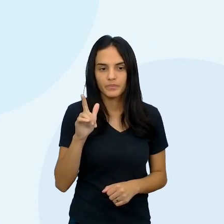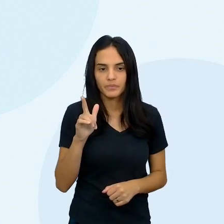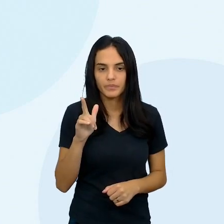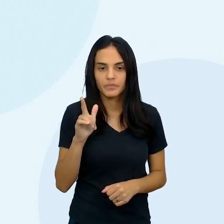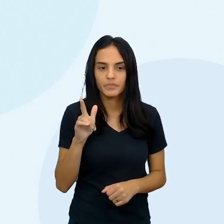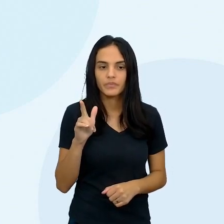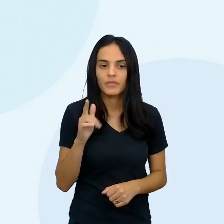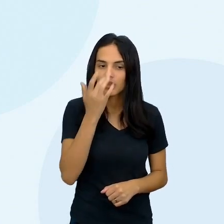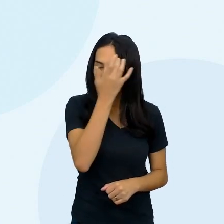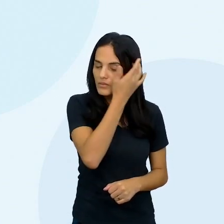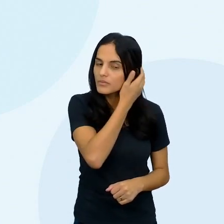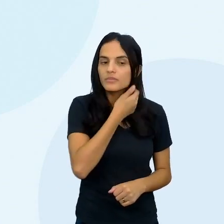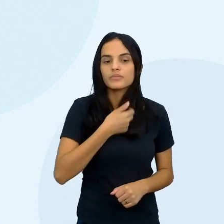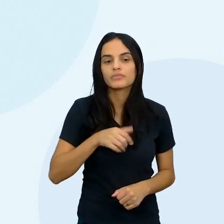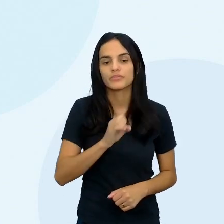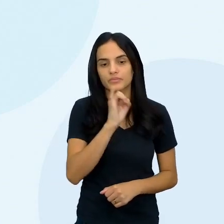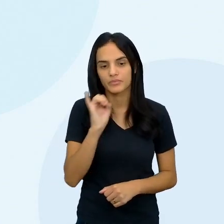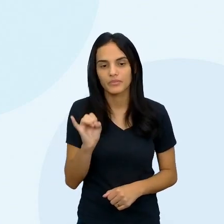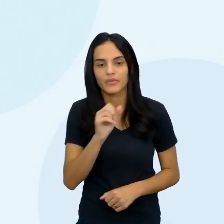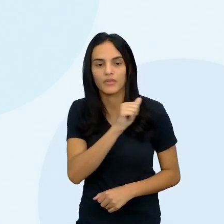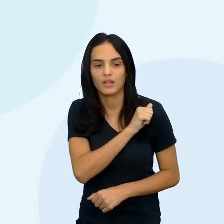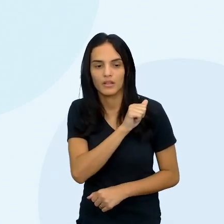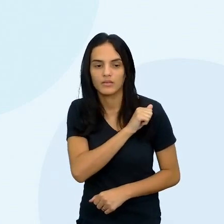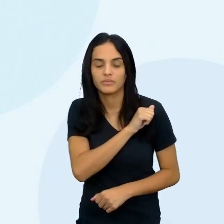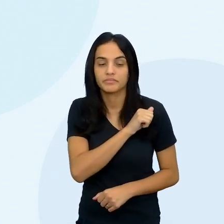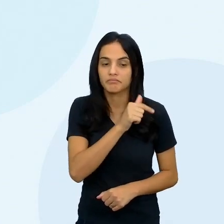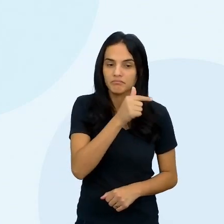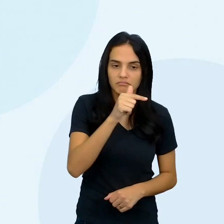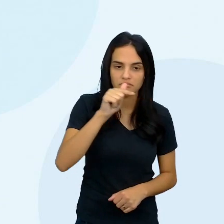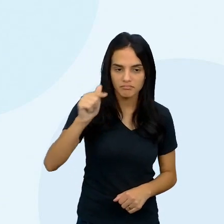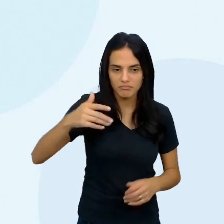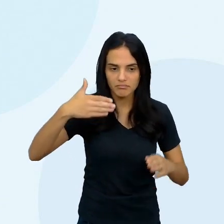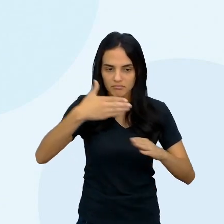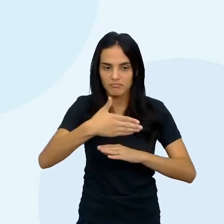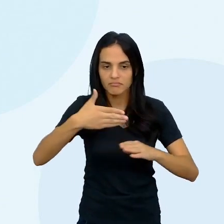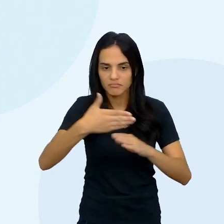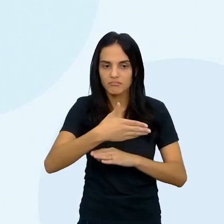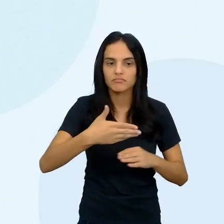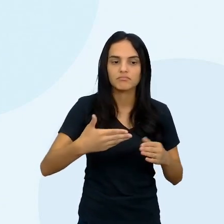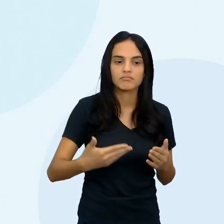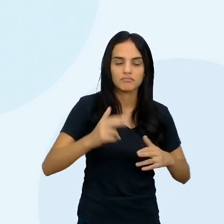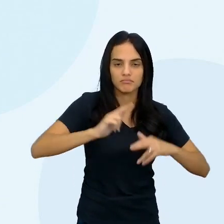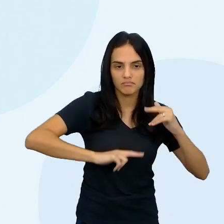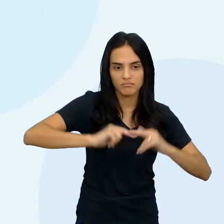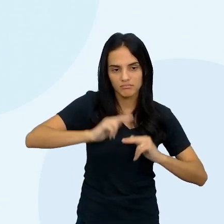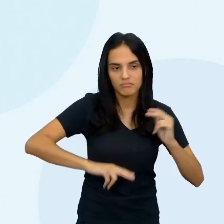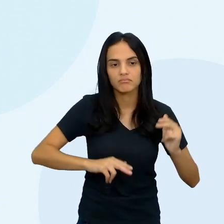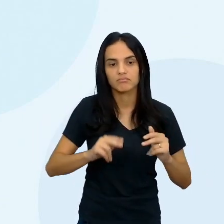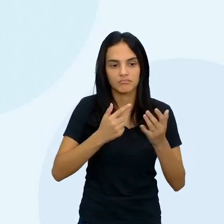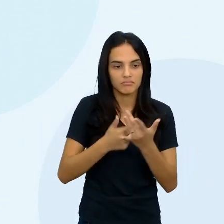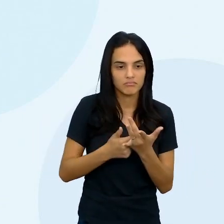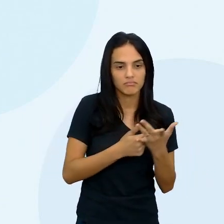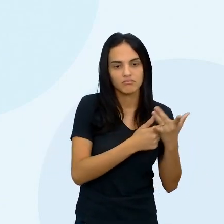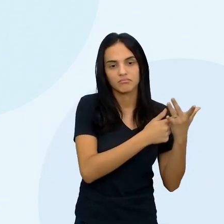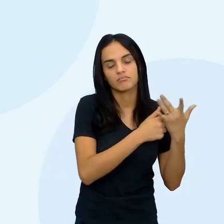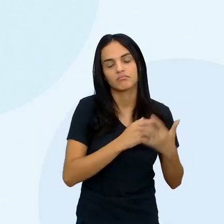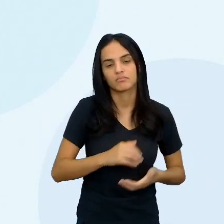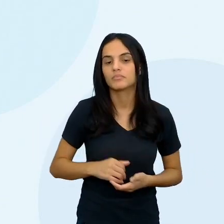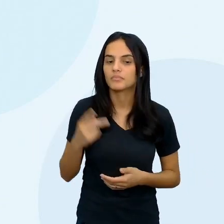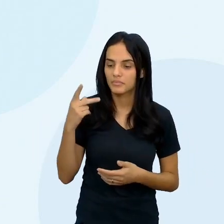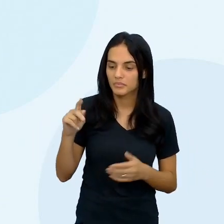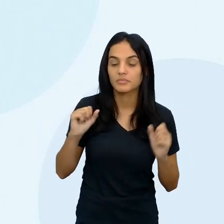slide, se o estudante não tiver acesso a essas ferramentas, né, tecnológicas,